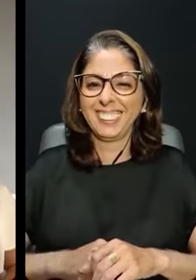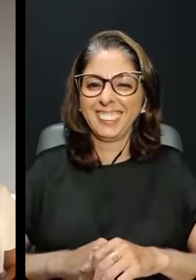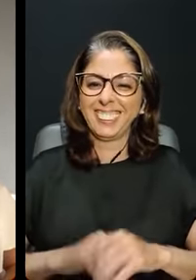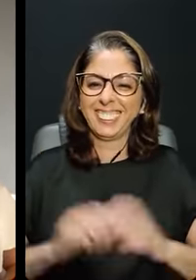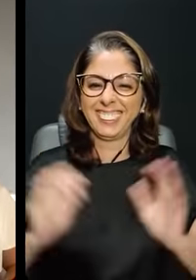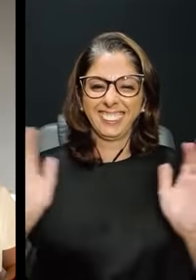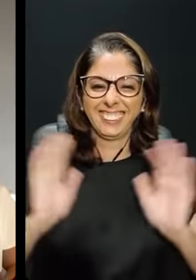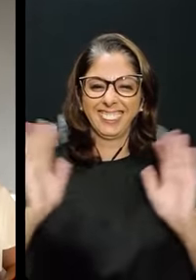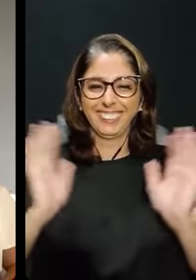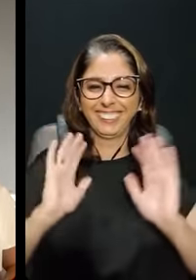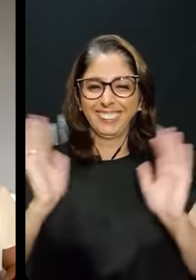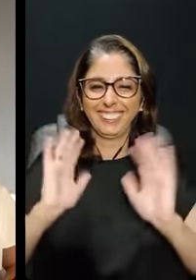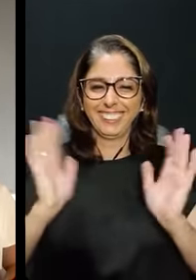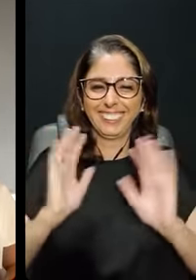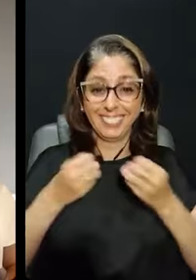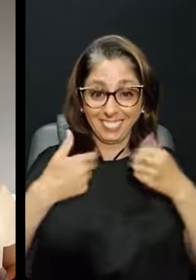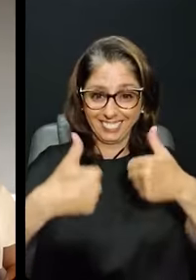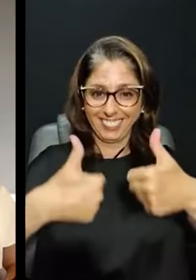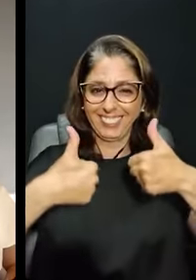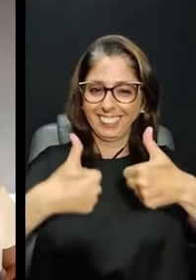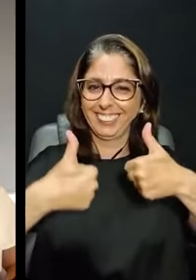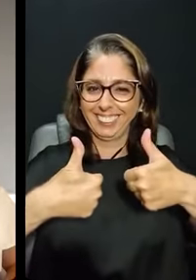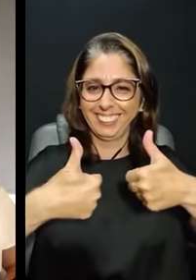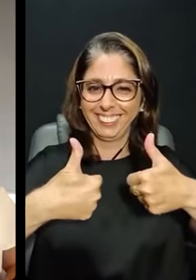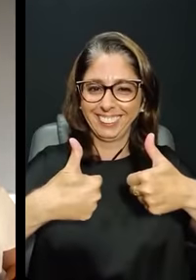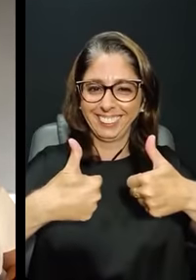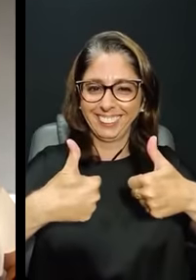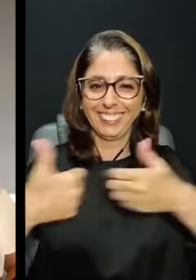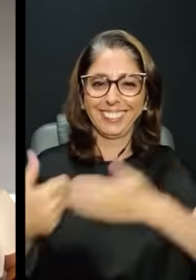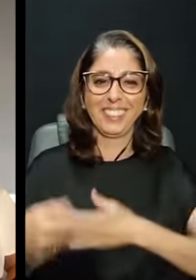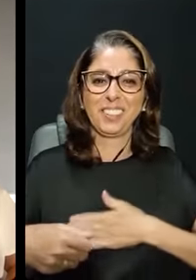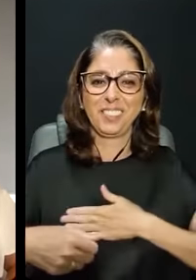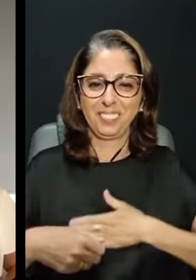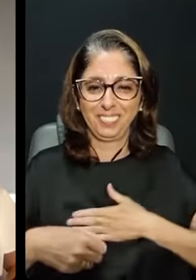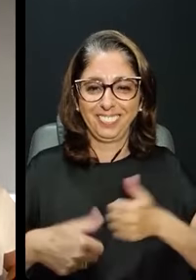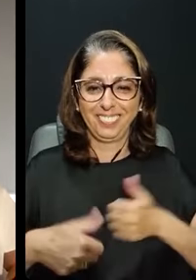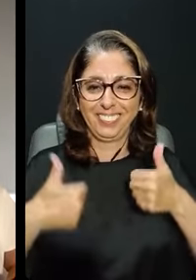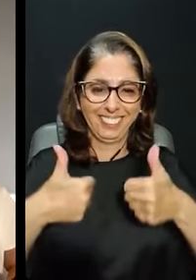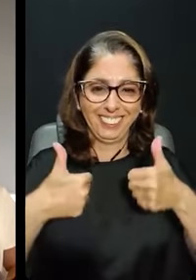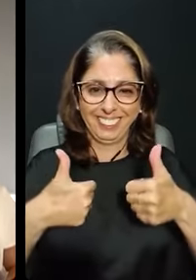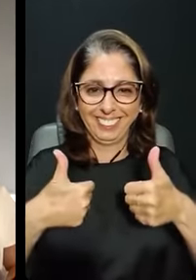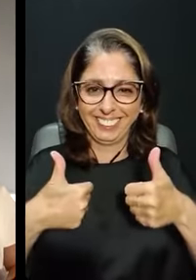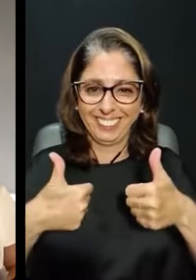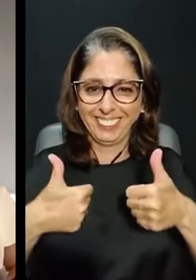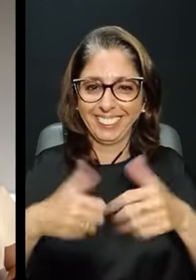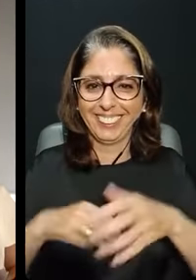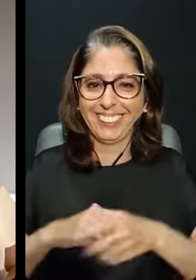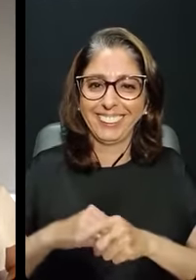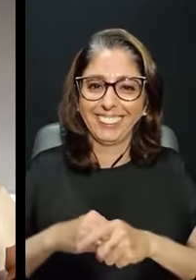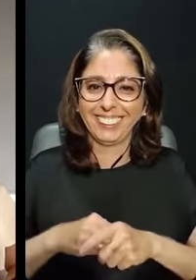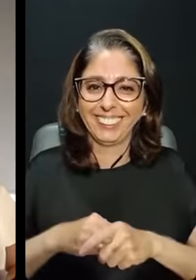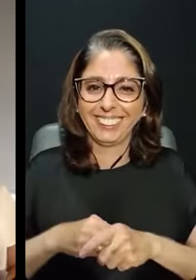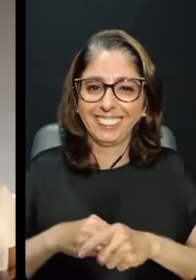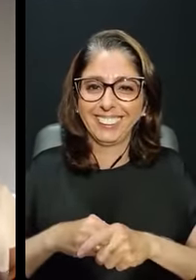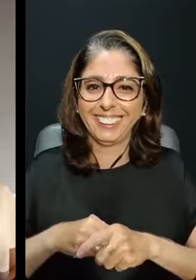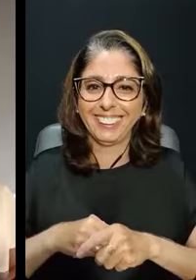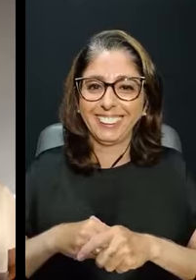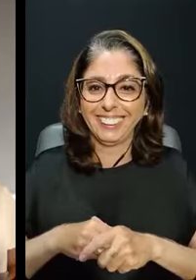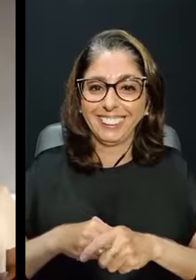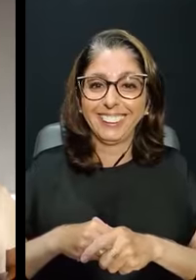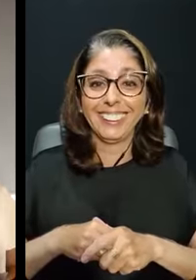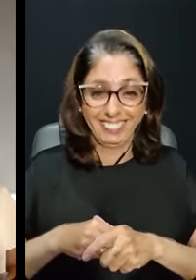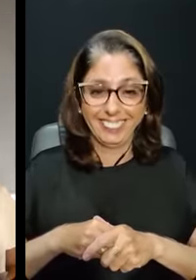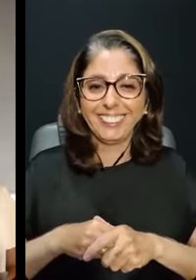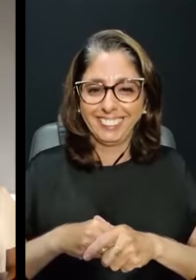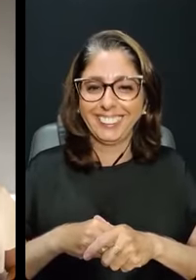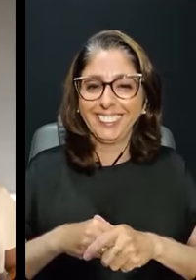Olá. Olá, Fábia, tudo bem? Prazer ter você aqui com a gente. E eu estava perguntando para a